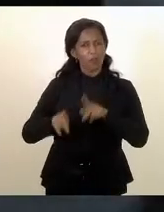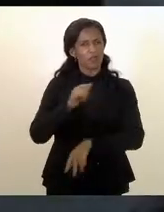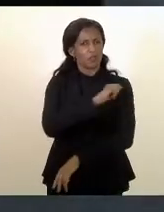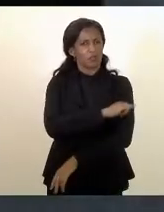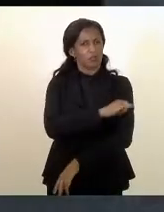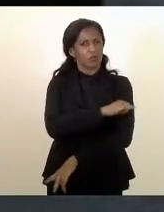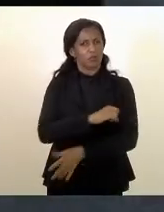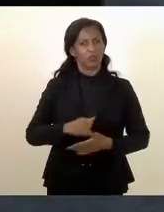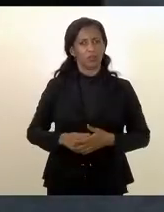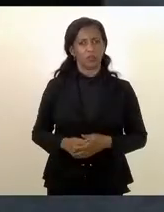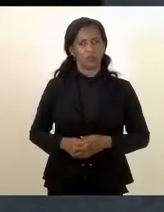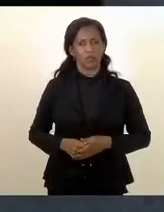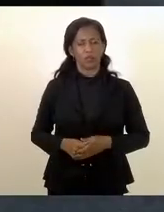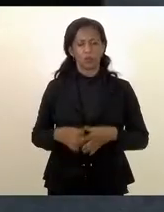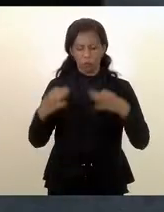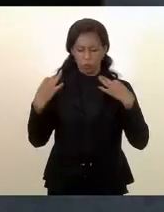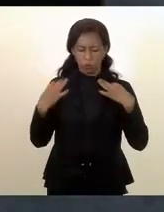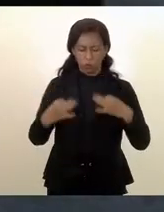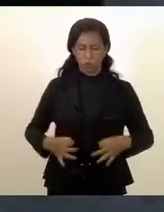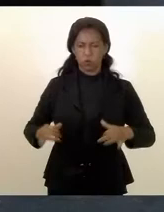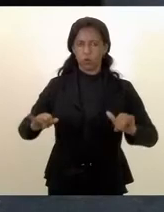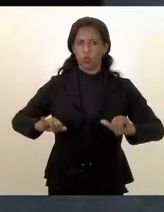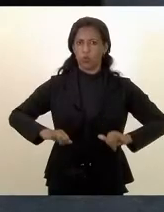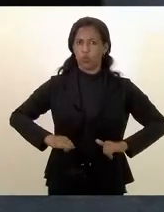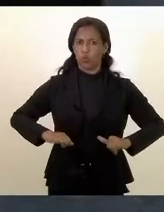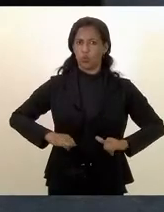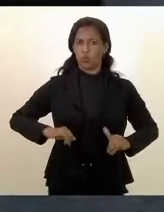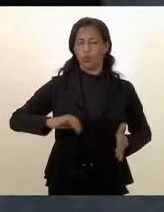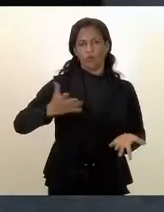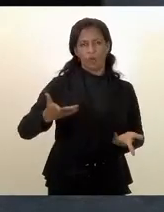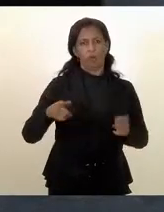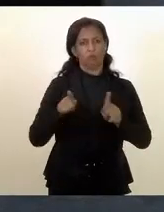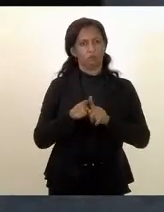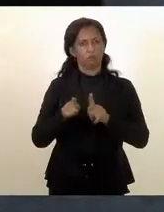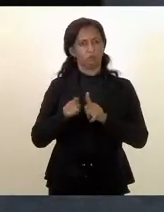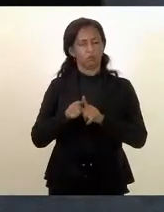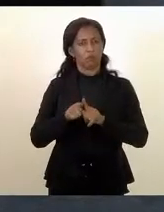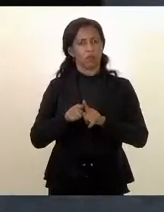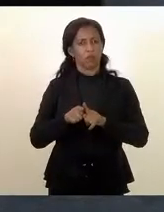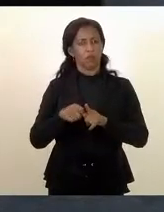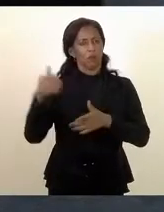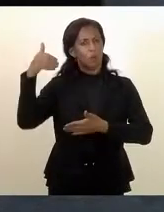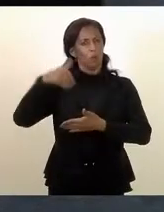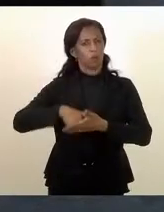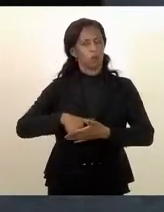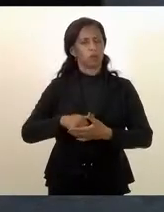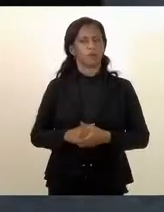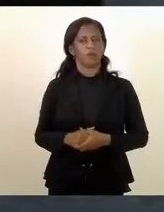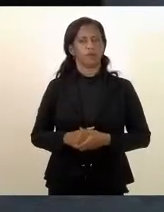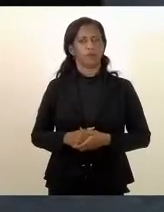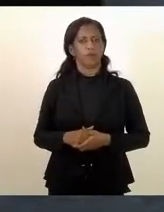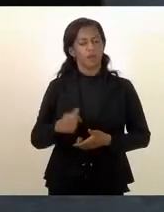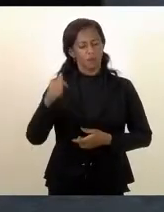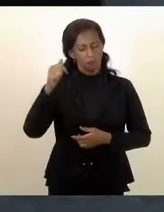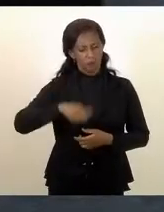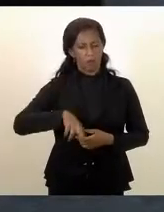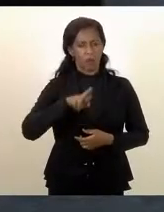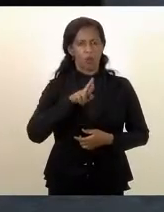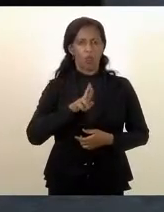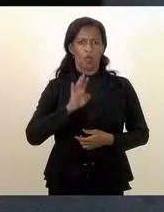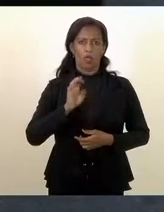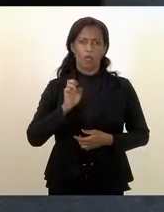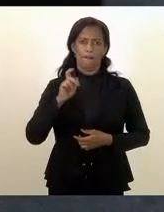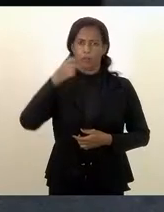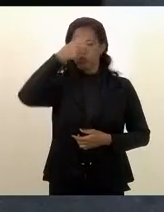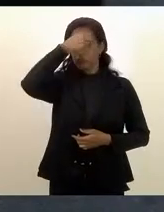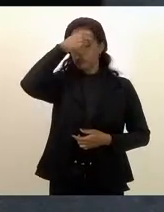Janeiro com certeza sofreu um estelionato eleitoral então fica aqui o meu repúdio ao prefeito